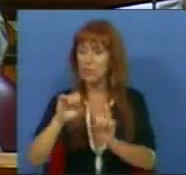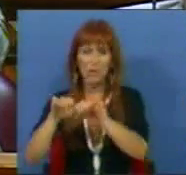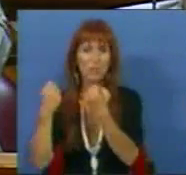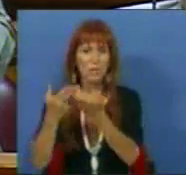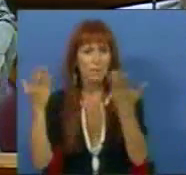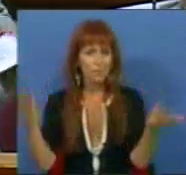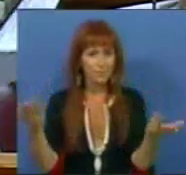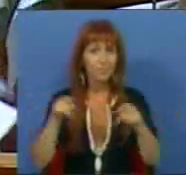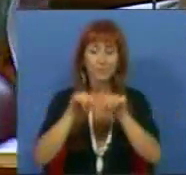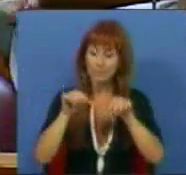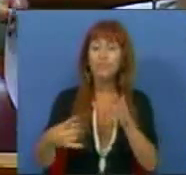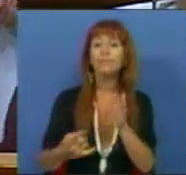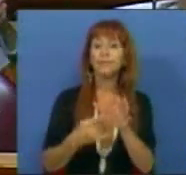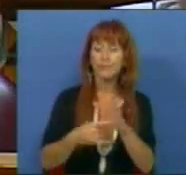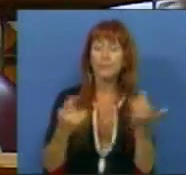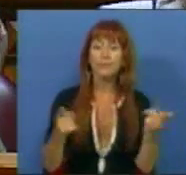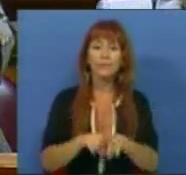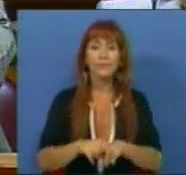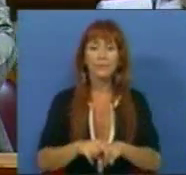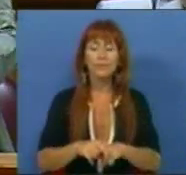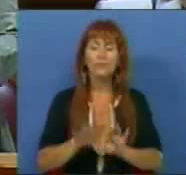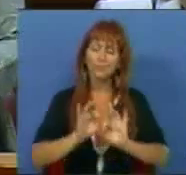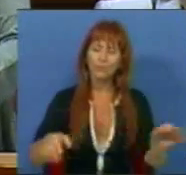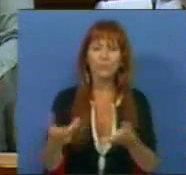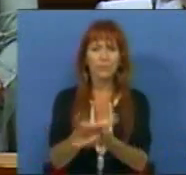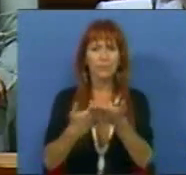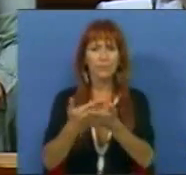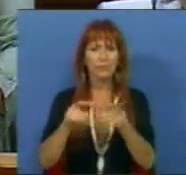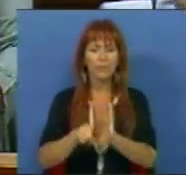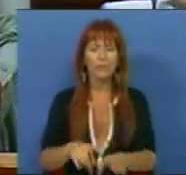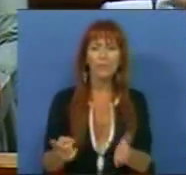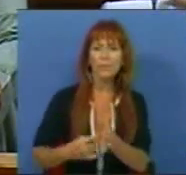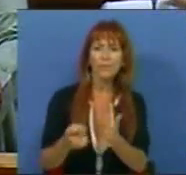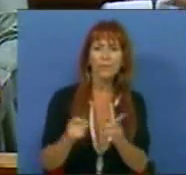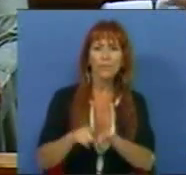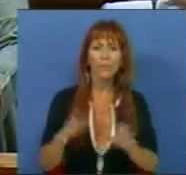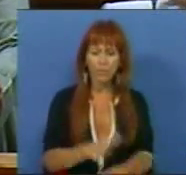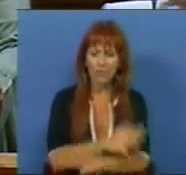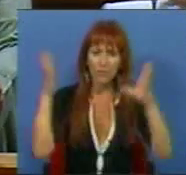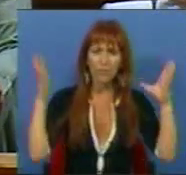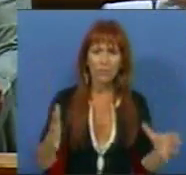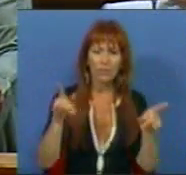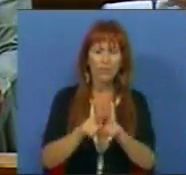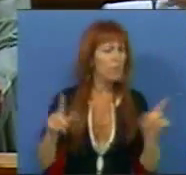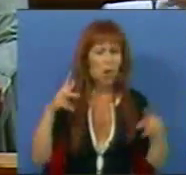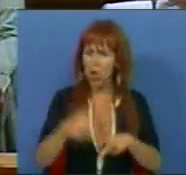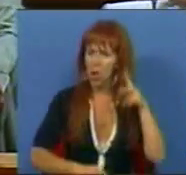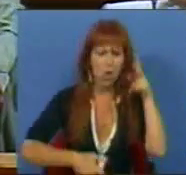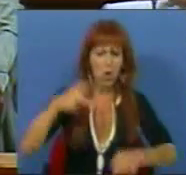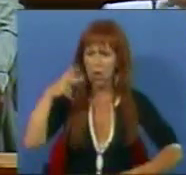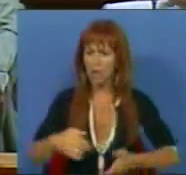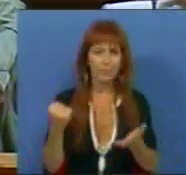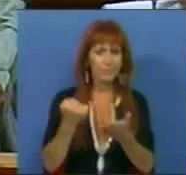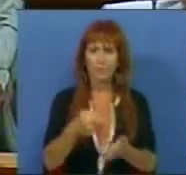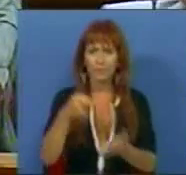social. Era necessária decência na economia. Era necessário aumentar e não cortar no